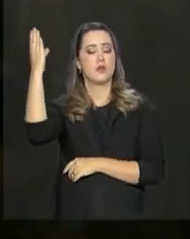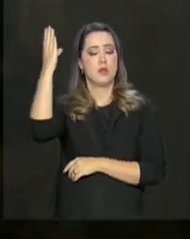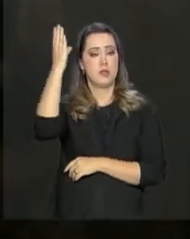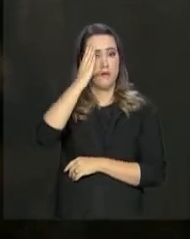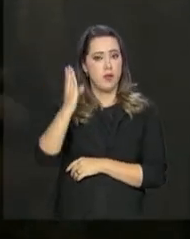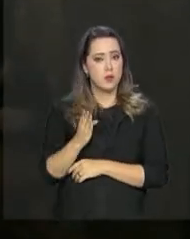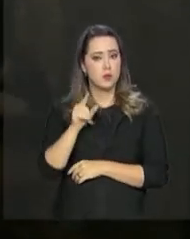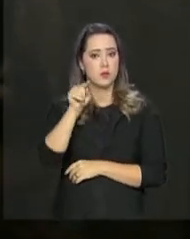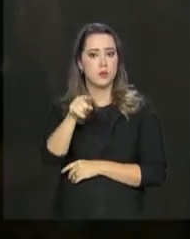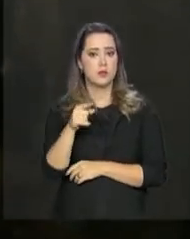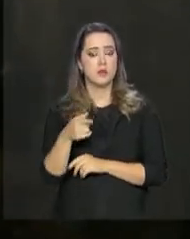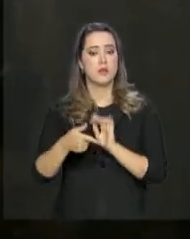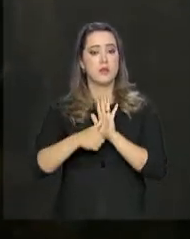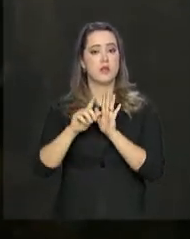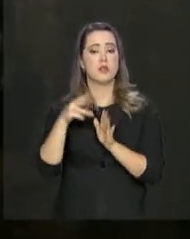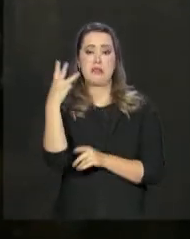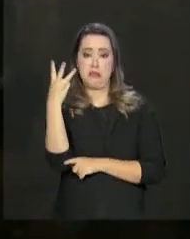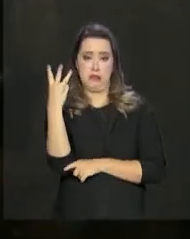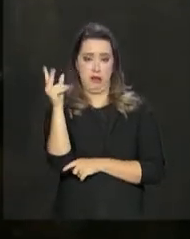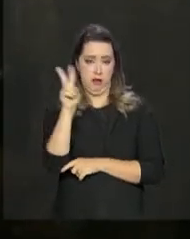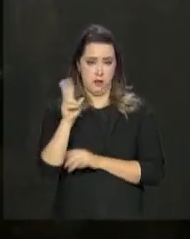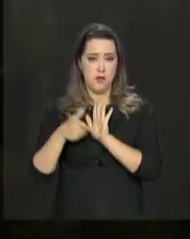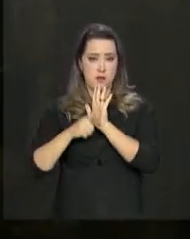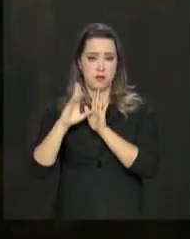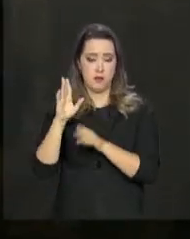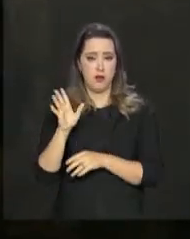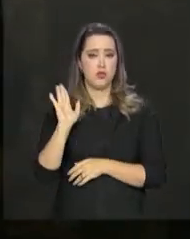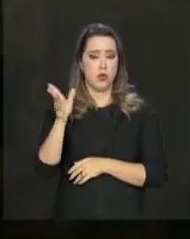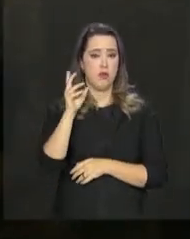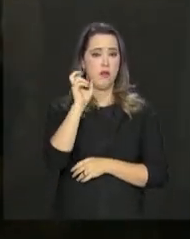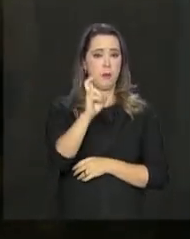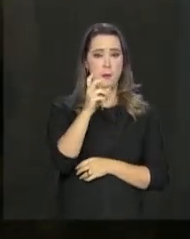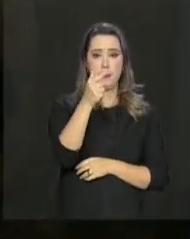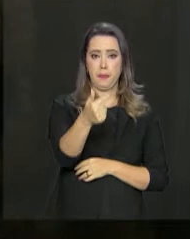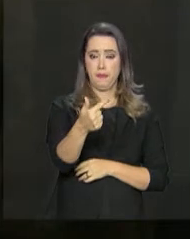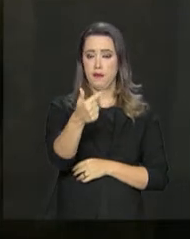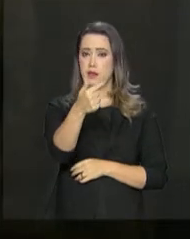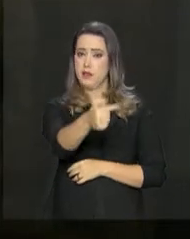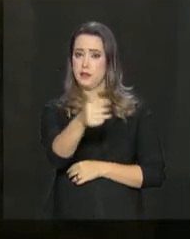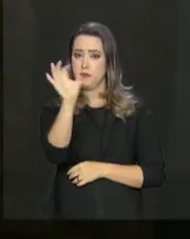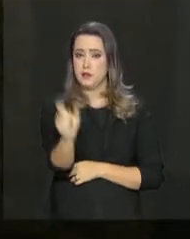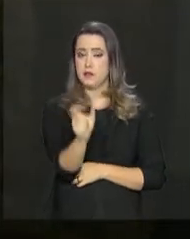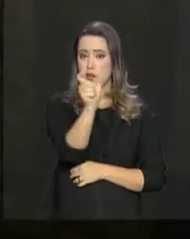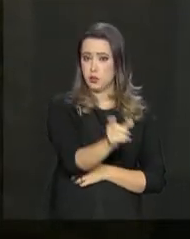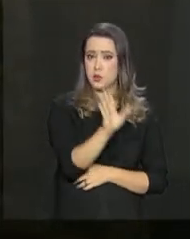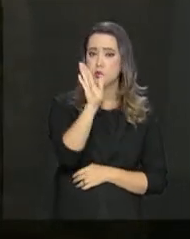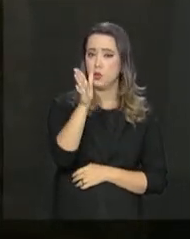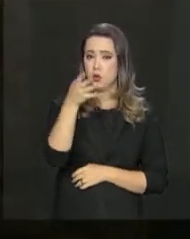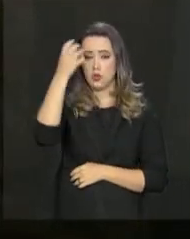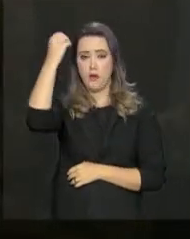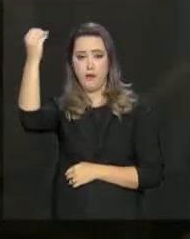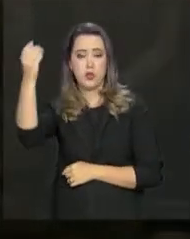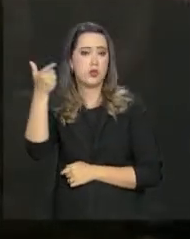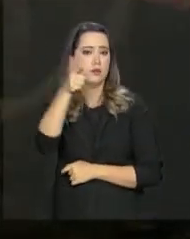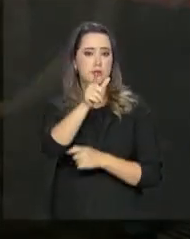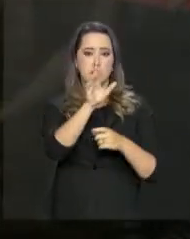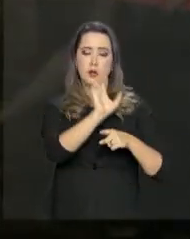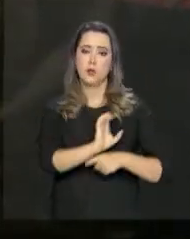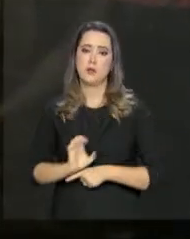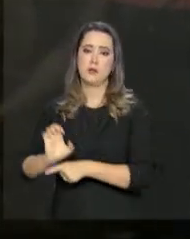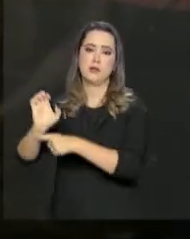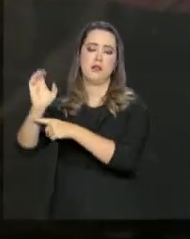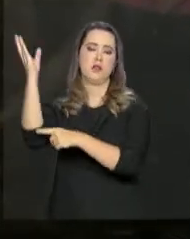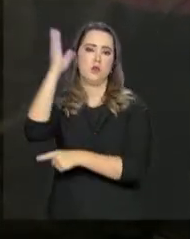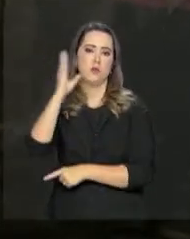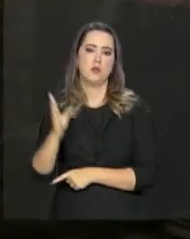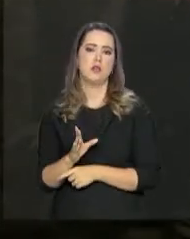fases anteriores, 527 imigrantes venezuelanos tinham sido transferidos lá de Roraima para